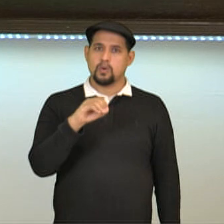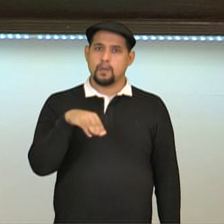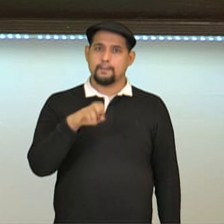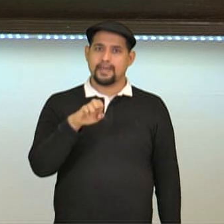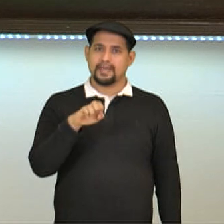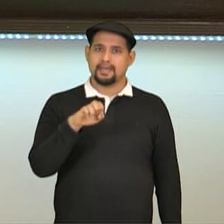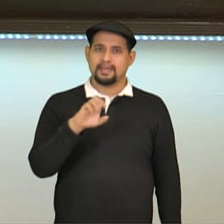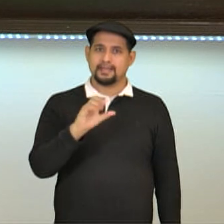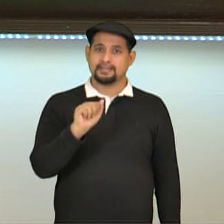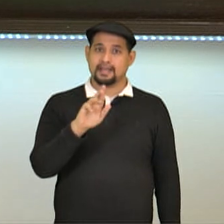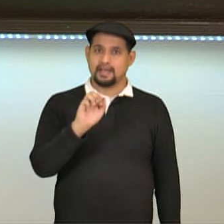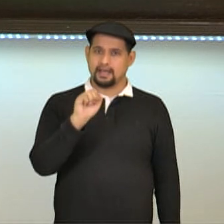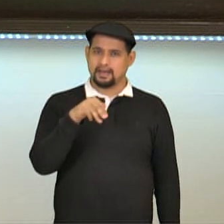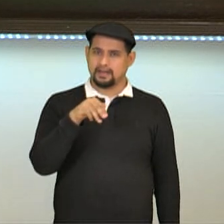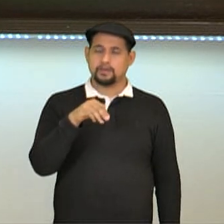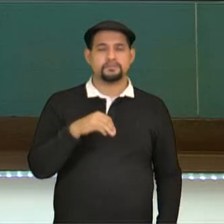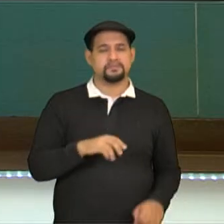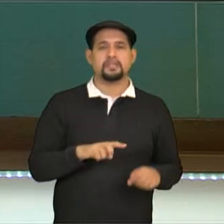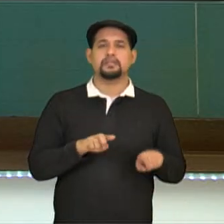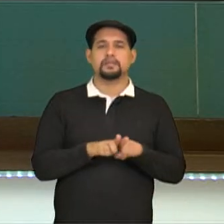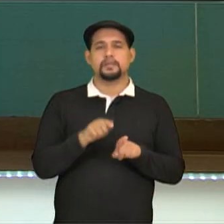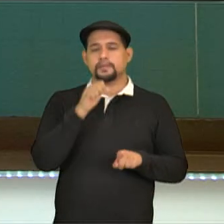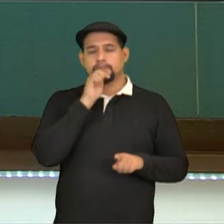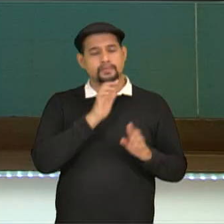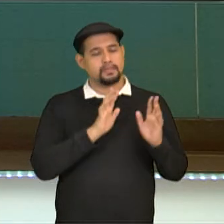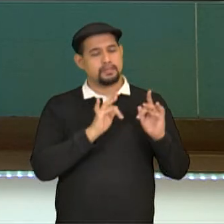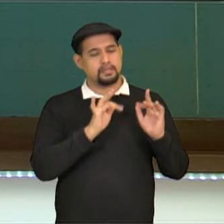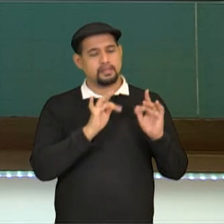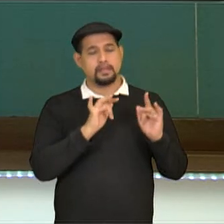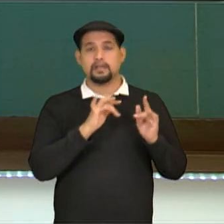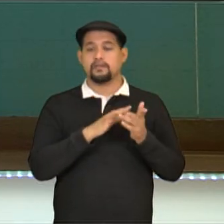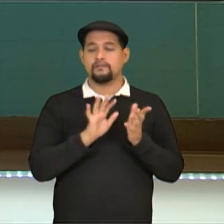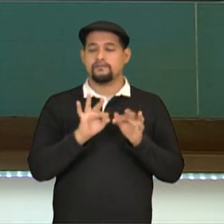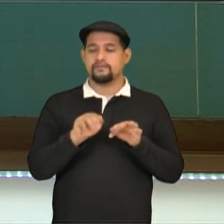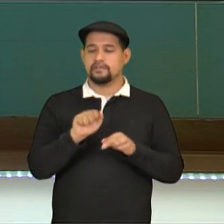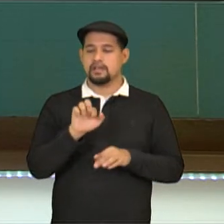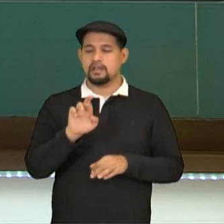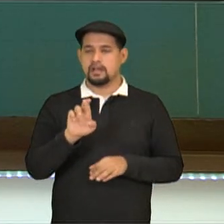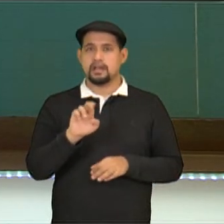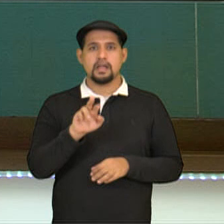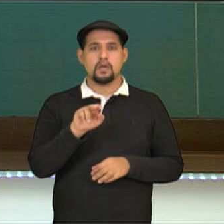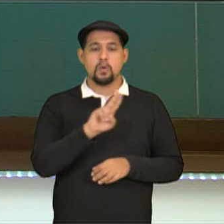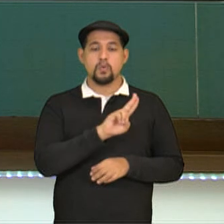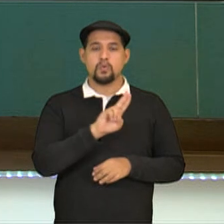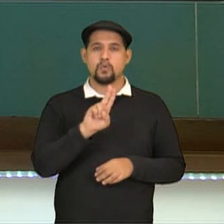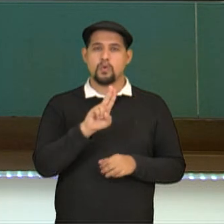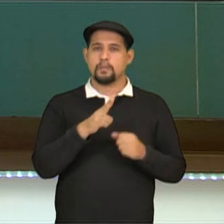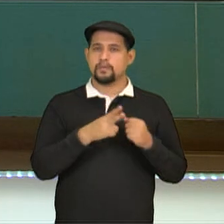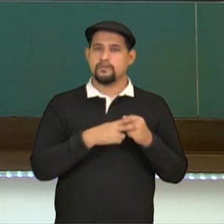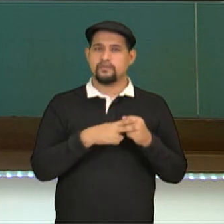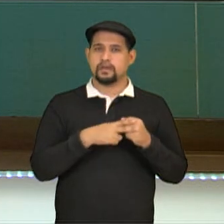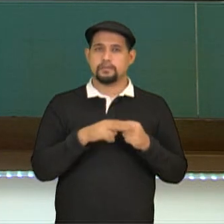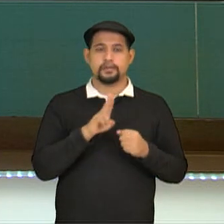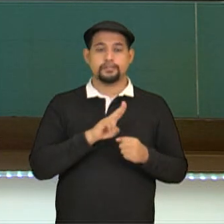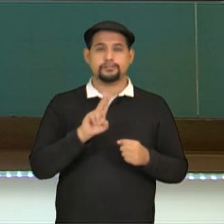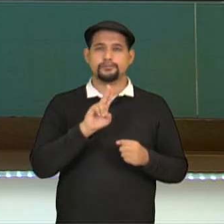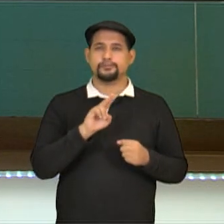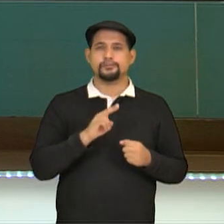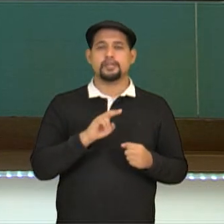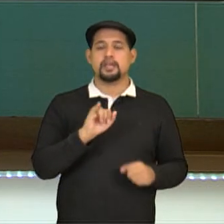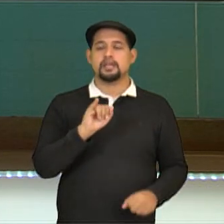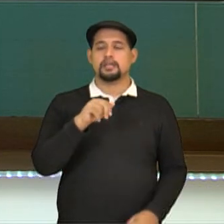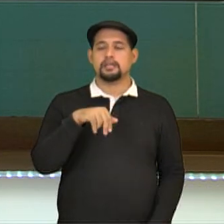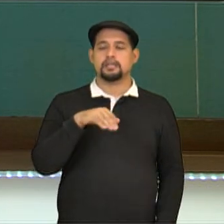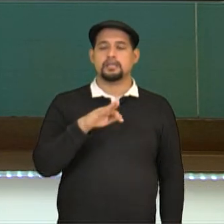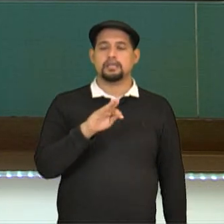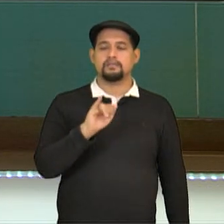indica passado. Observe que namorar terminou em ar, né? É como se fosse o nome do verbo, que a gente diz que está no